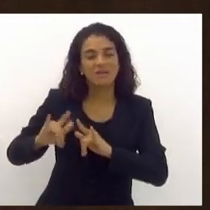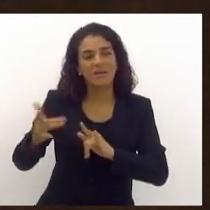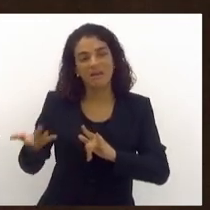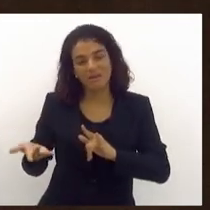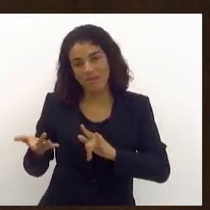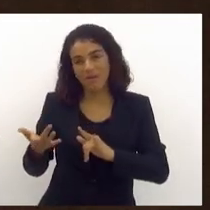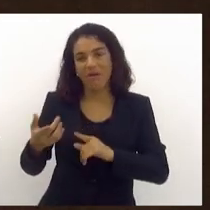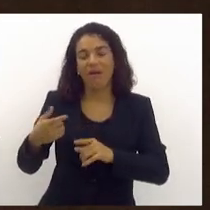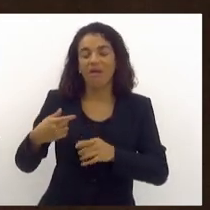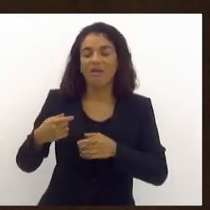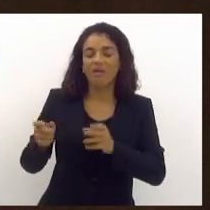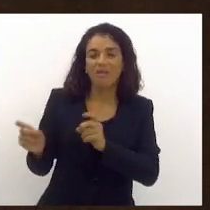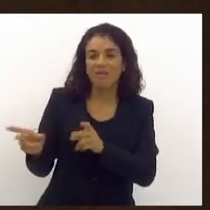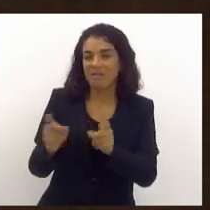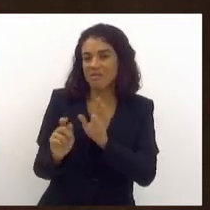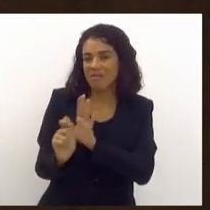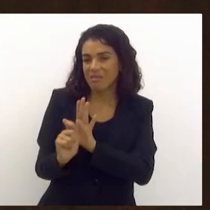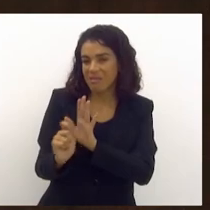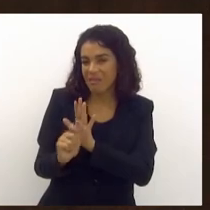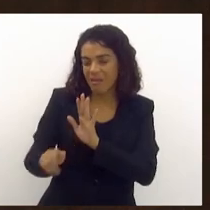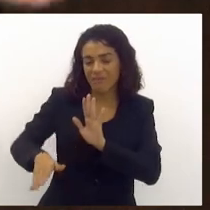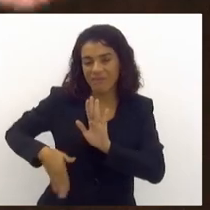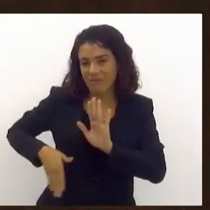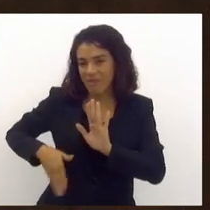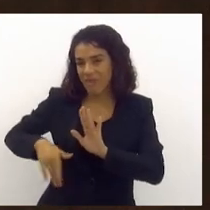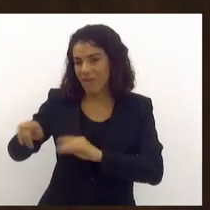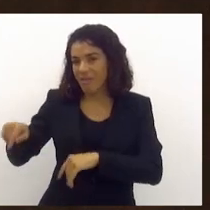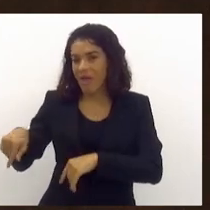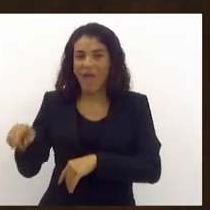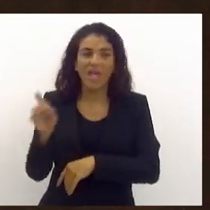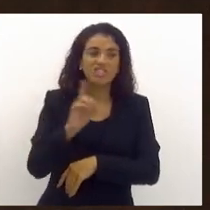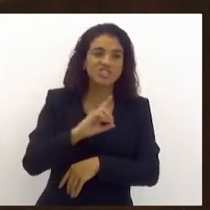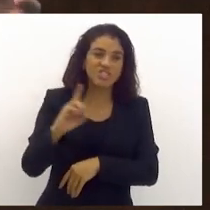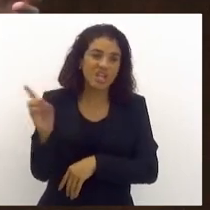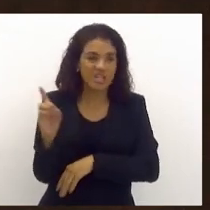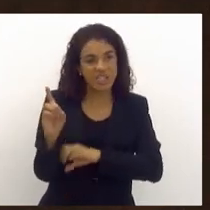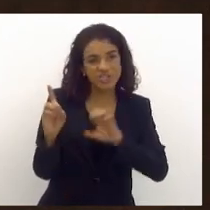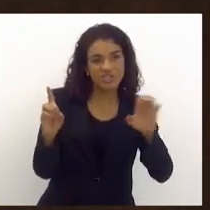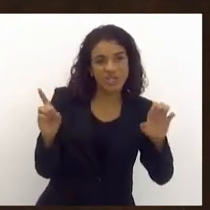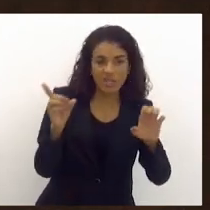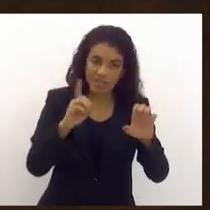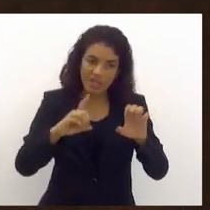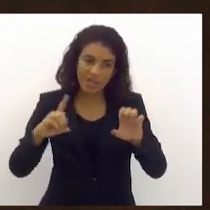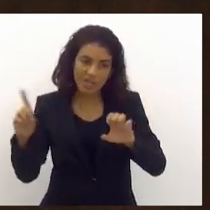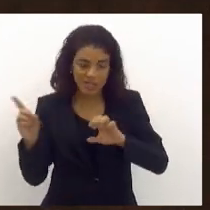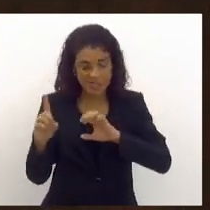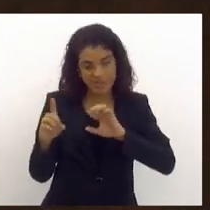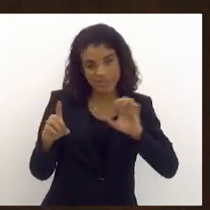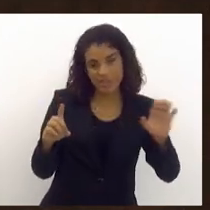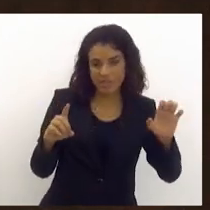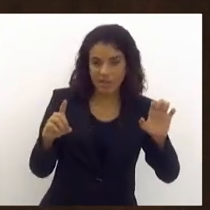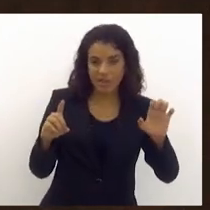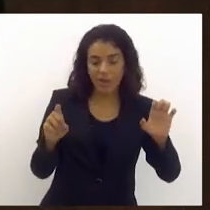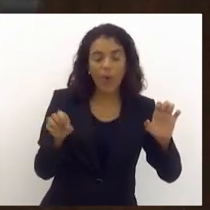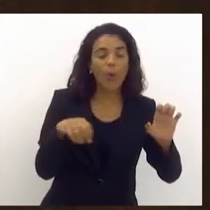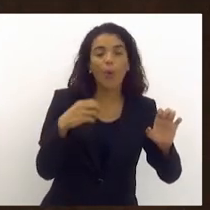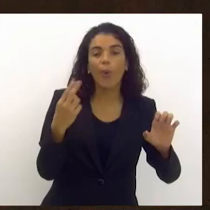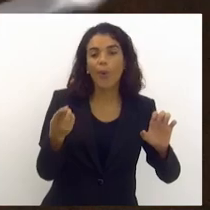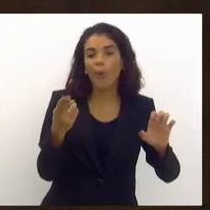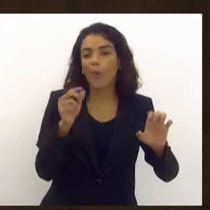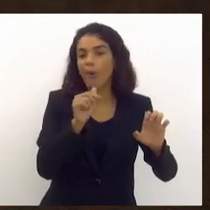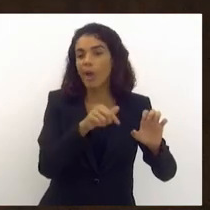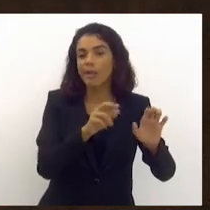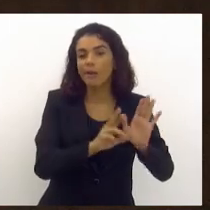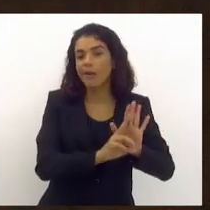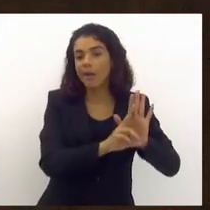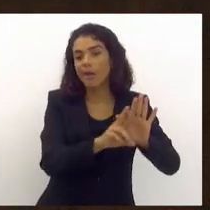e traficante é de esquerda ou de direita, ou se cada um aqui